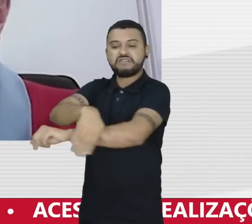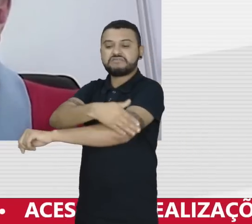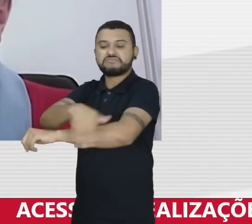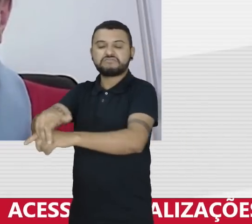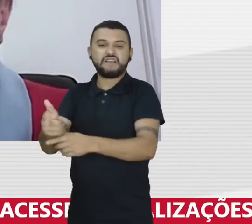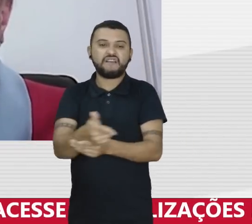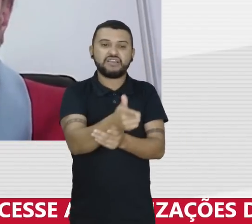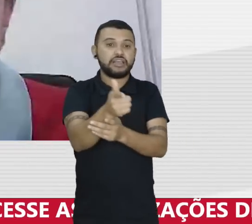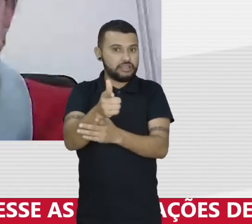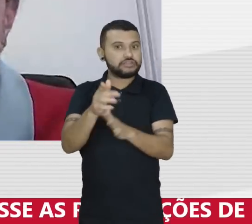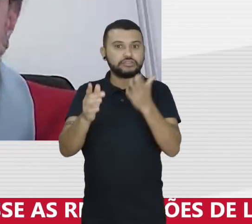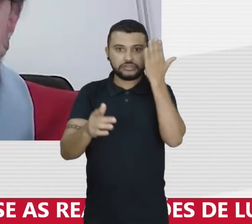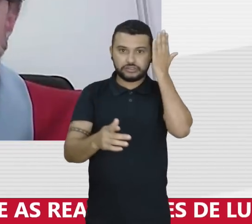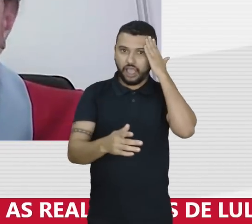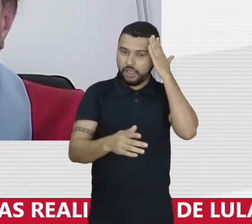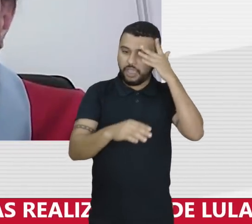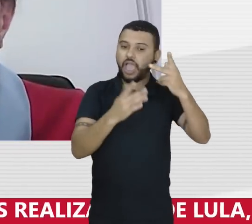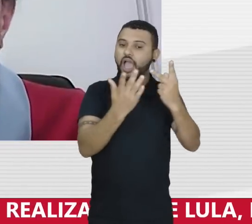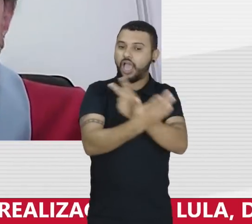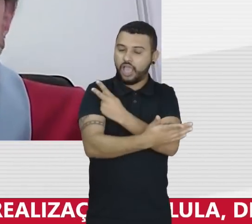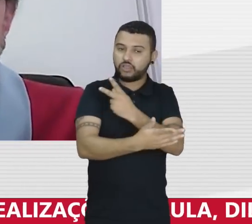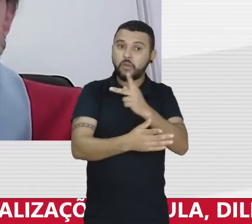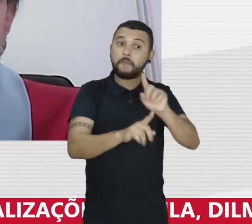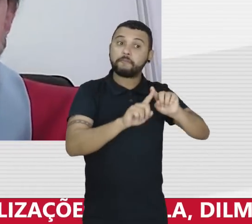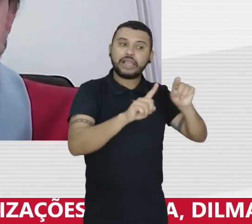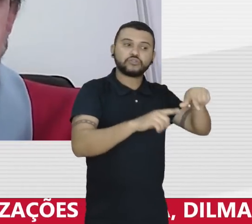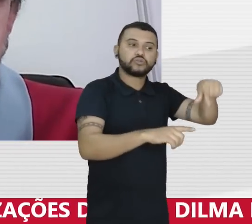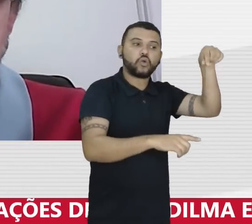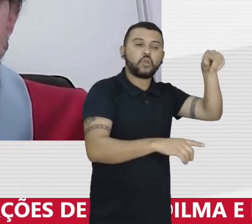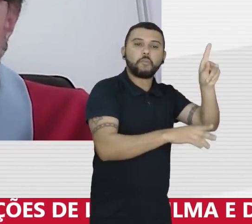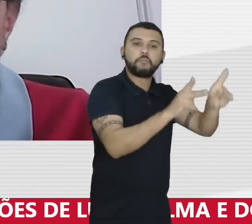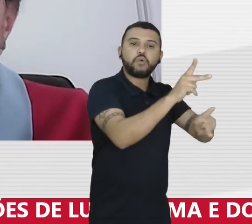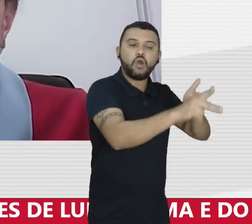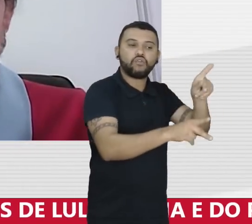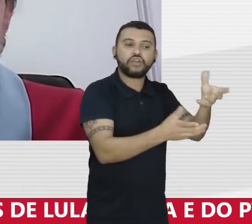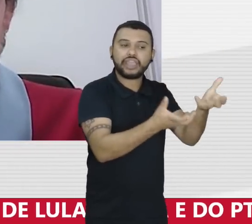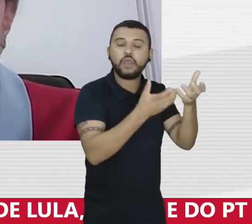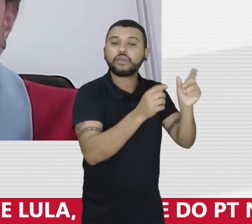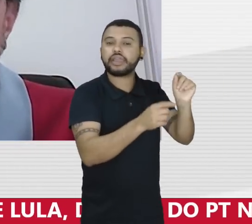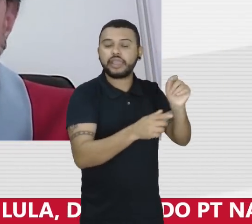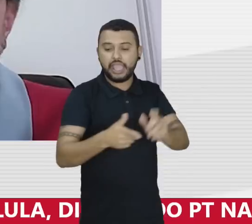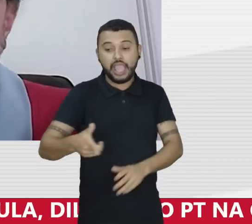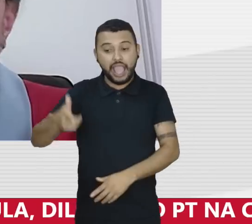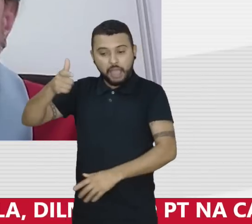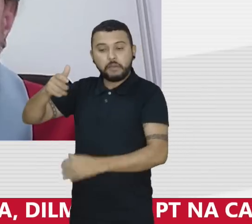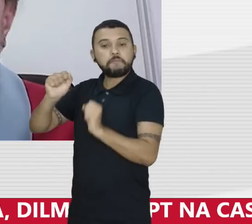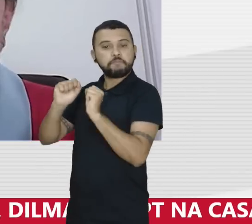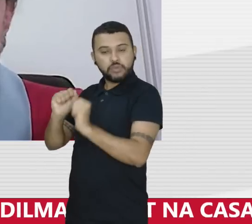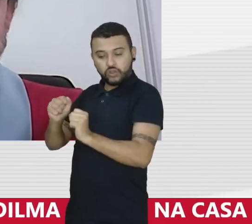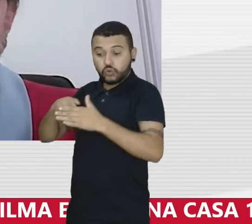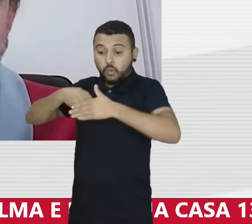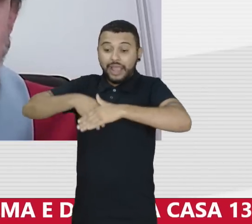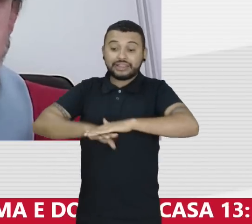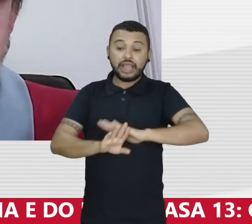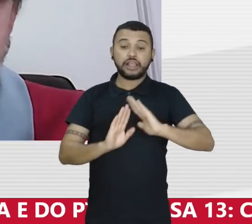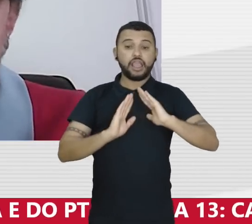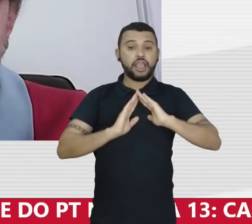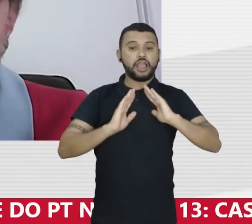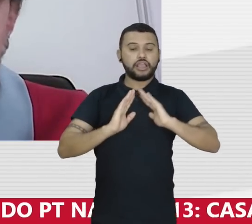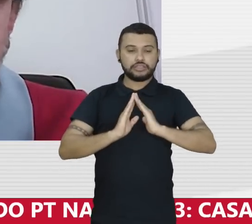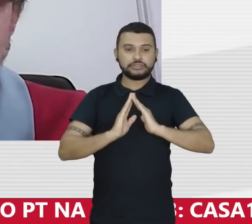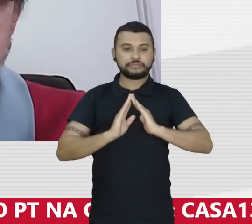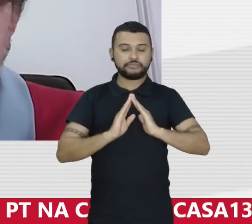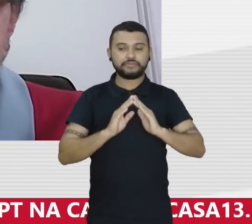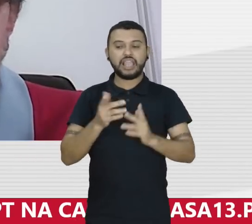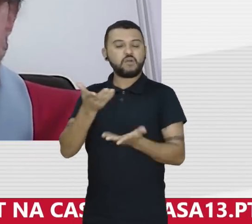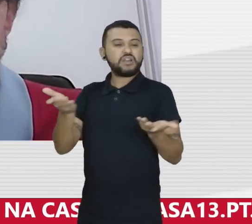sendo errado, a decisão do povo de permitir o porte de armas para ter na sua casa foi burlado. As armas